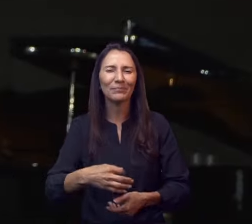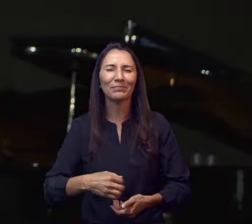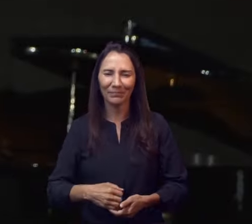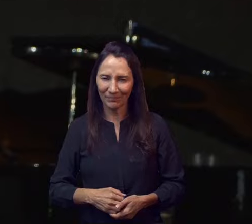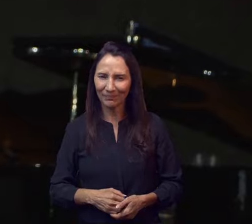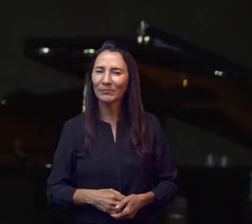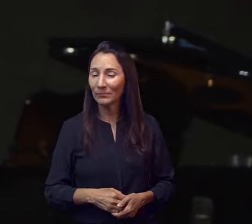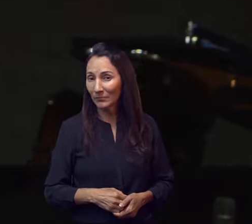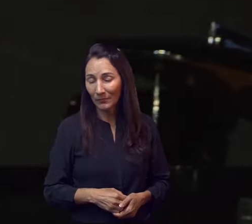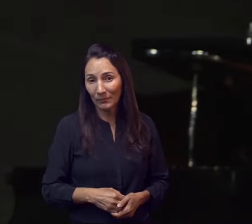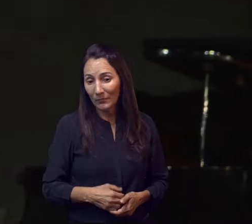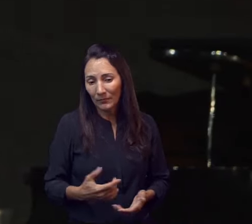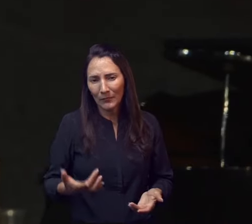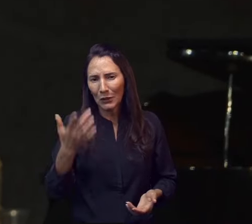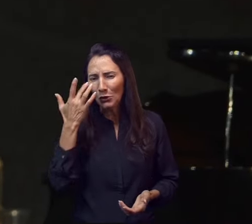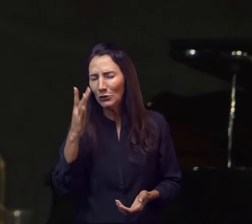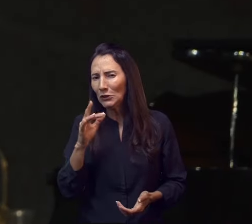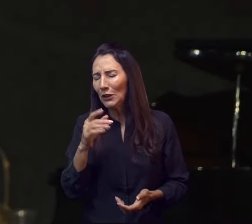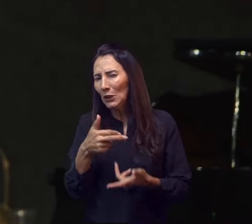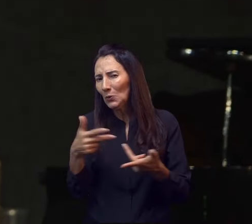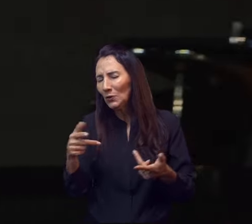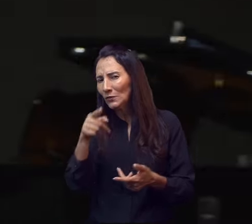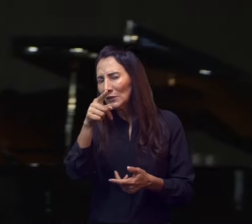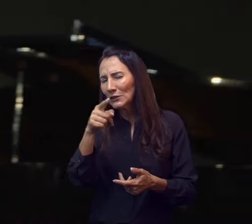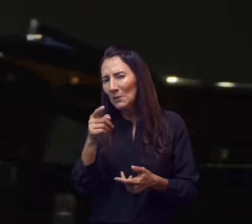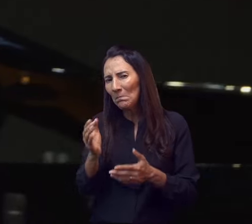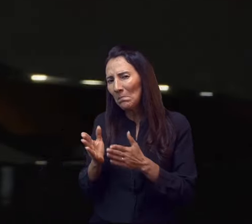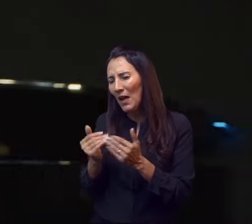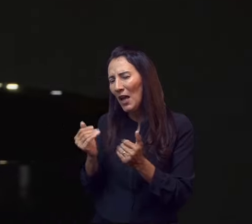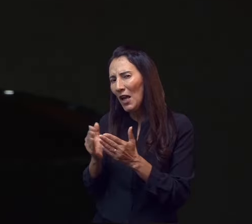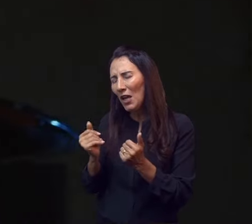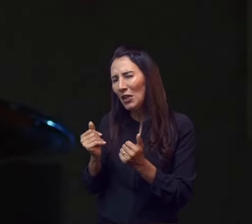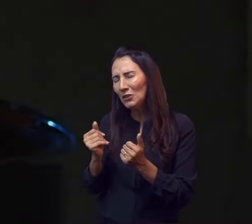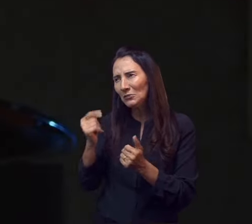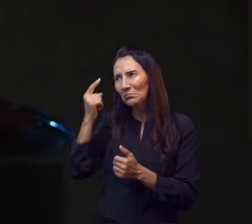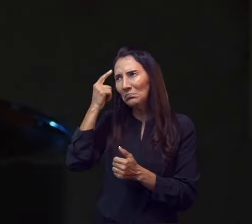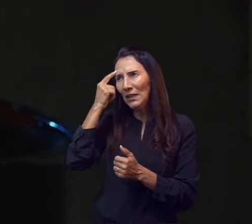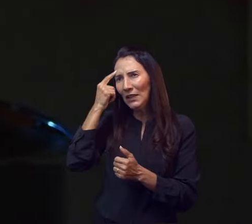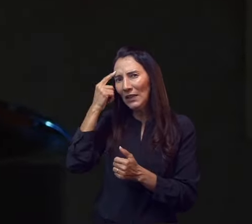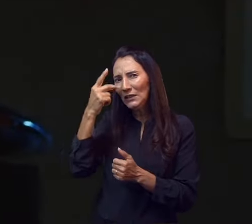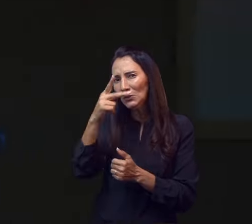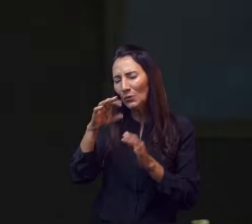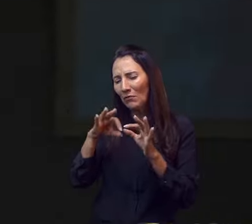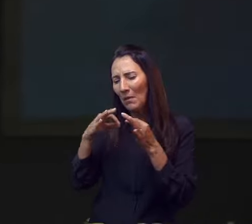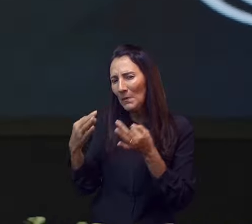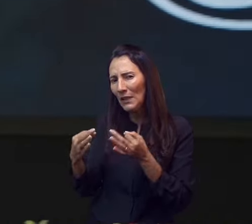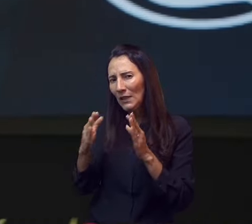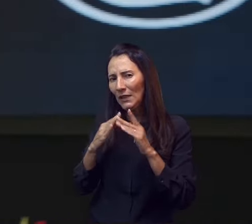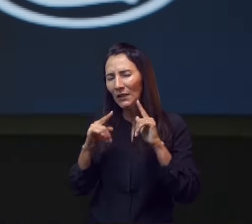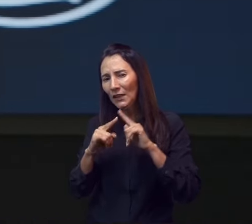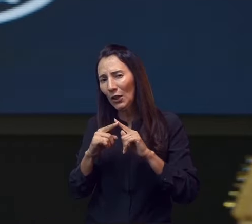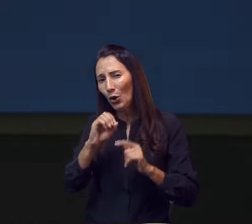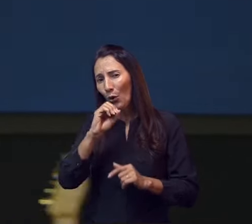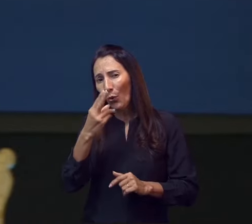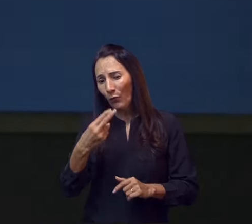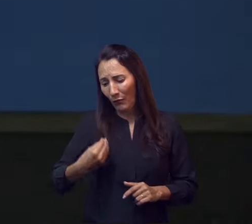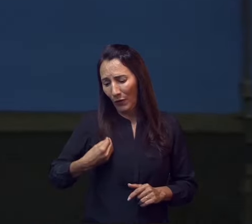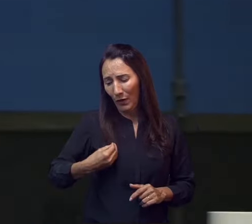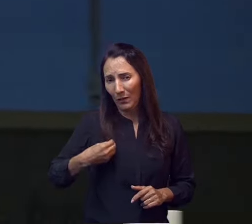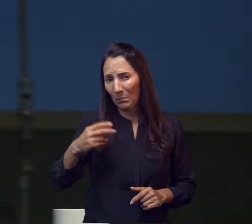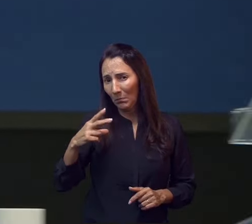eu não sei o que é que você pede ou pensa sobre sua família eu não sei o que é que você pede ou pensa sobre igreja ou sobre sua vida pessoal mas são